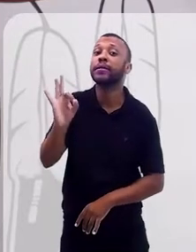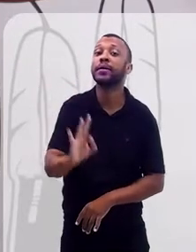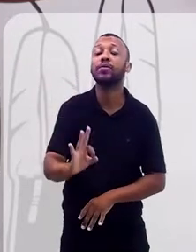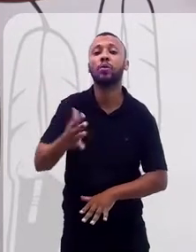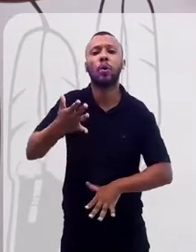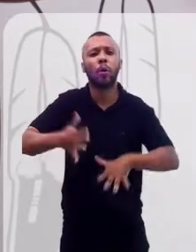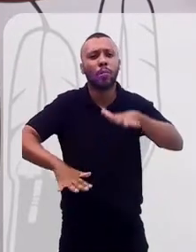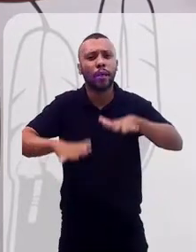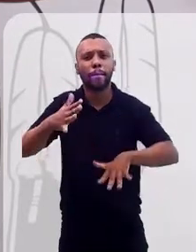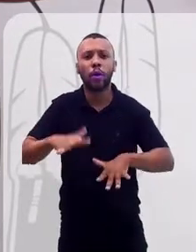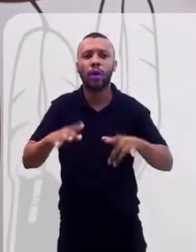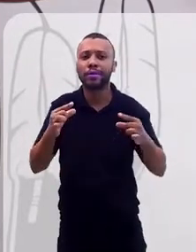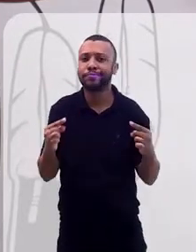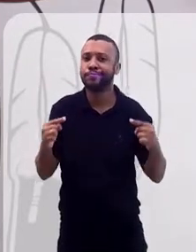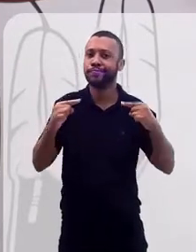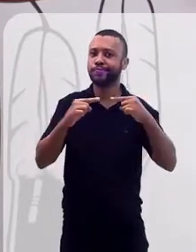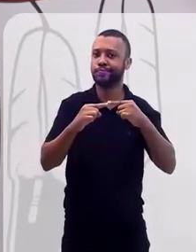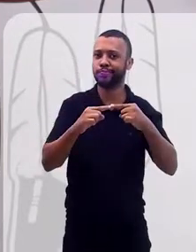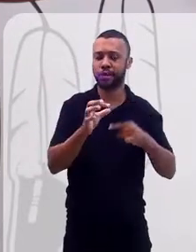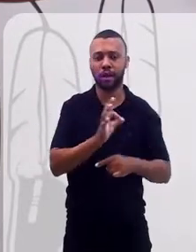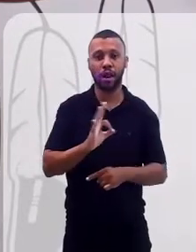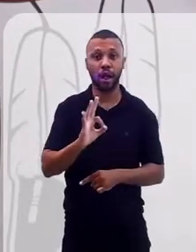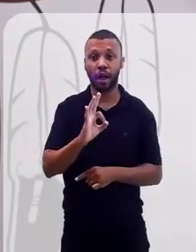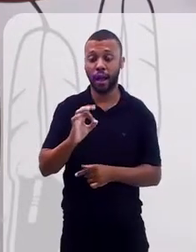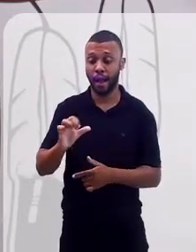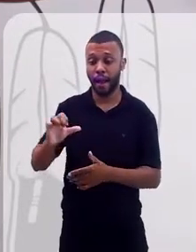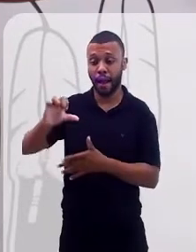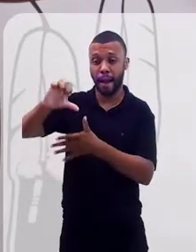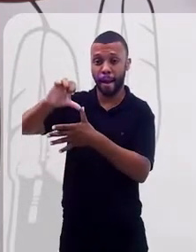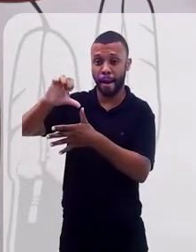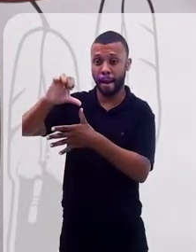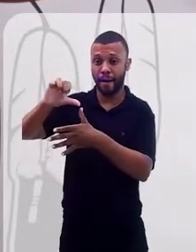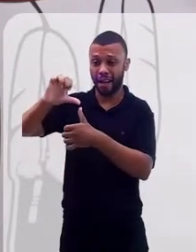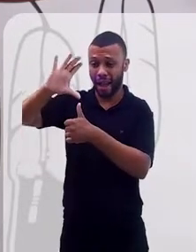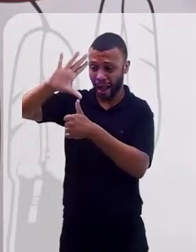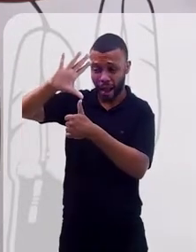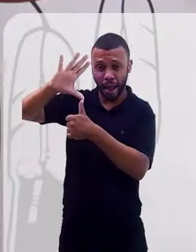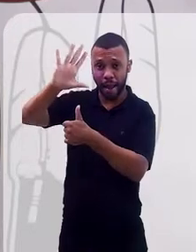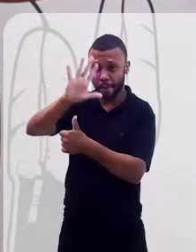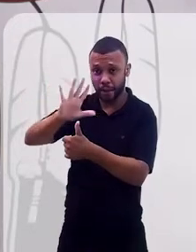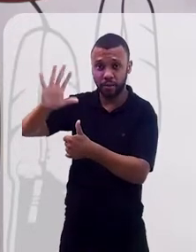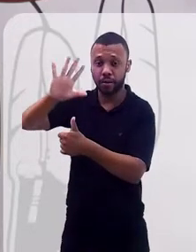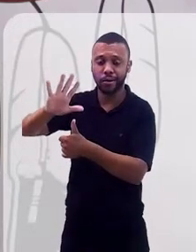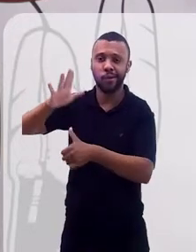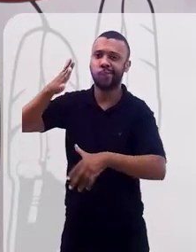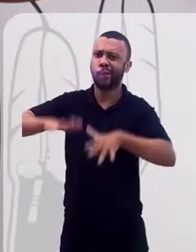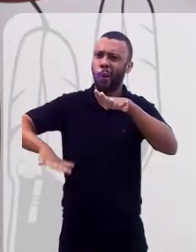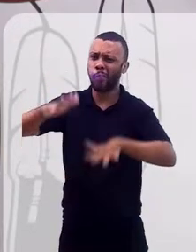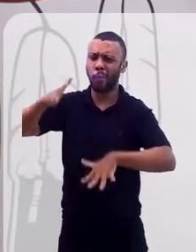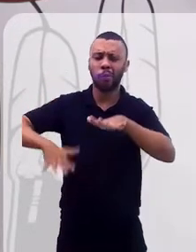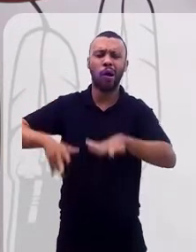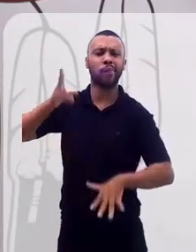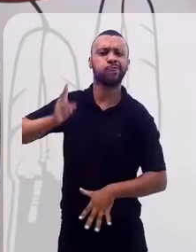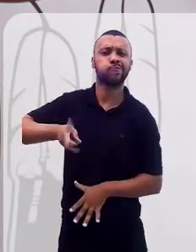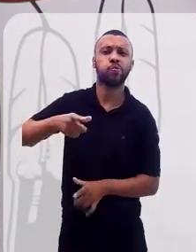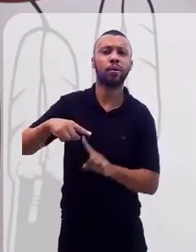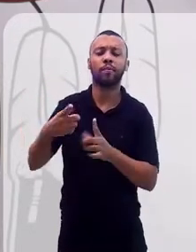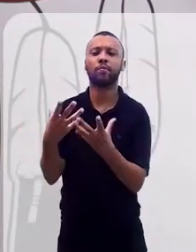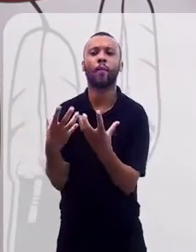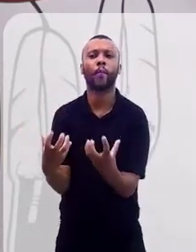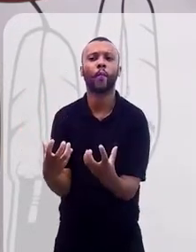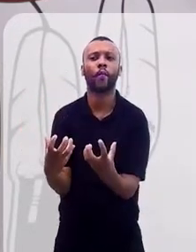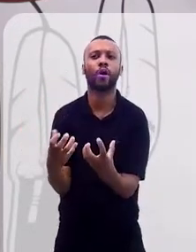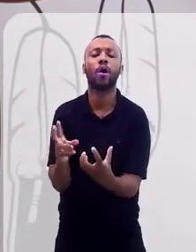tambor sempre ele não ficaria Pô, claro. afinado, né? Certo. Já a América do Norte usa muito tambor porque sempre está esticado, é